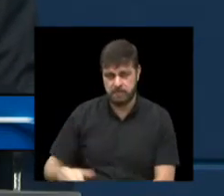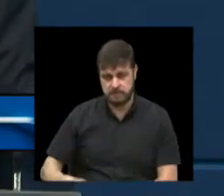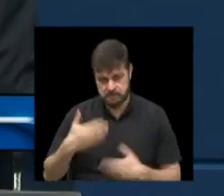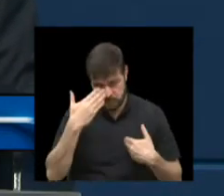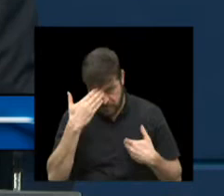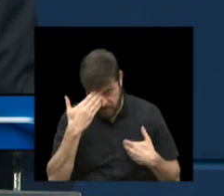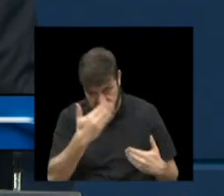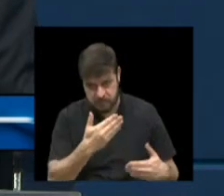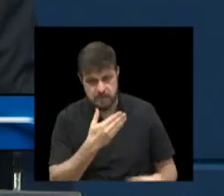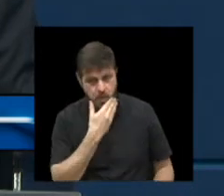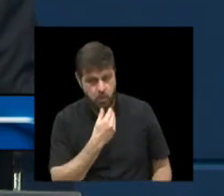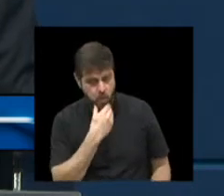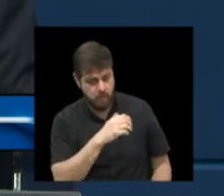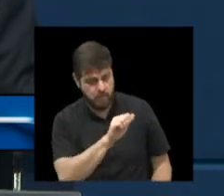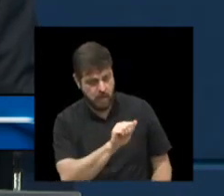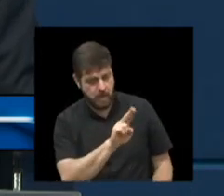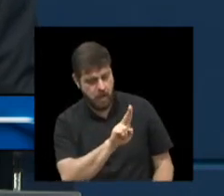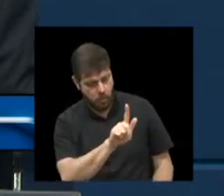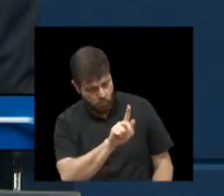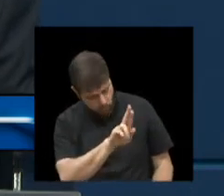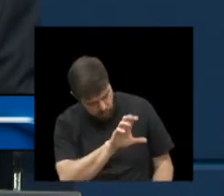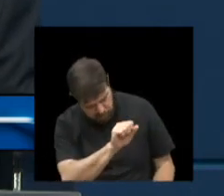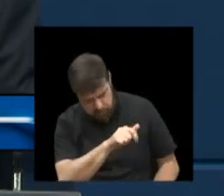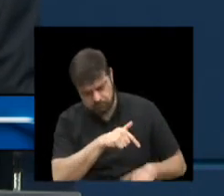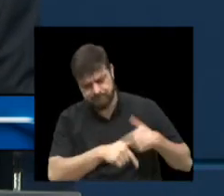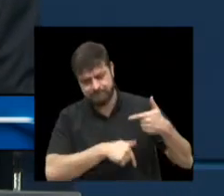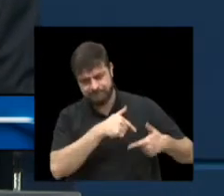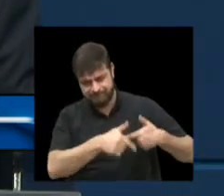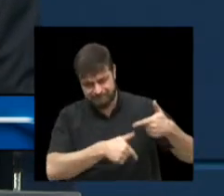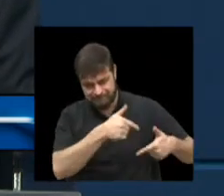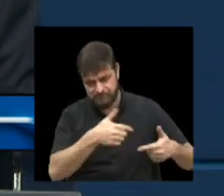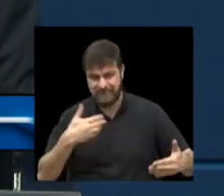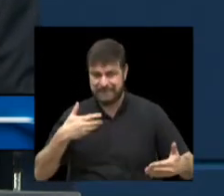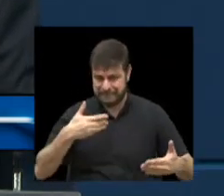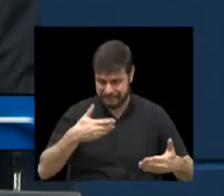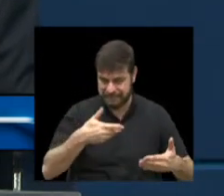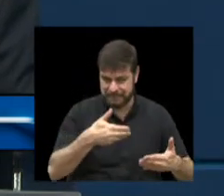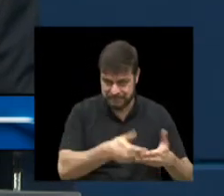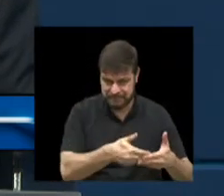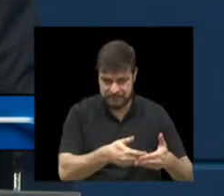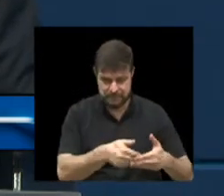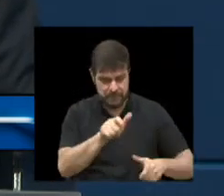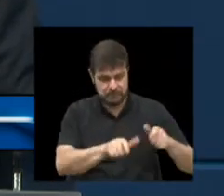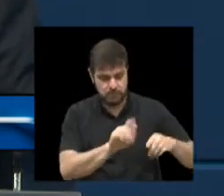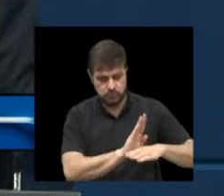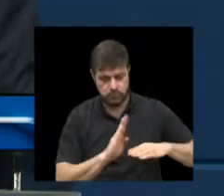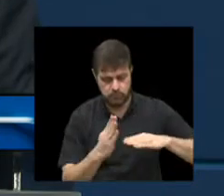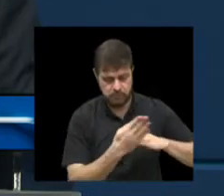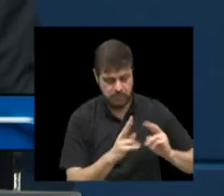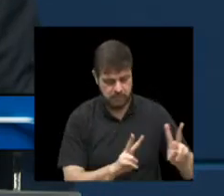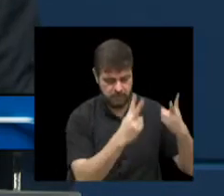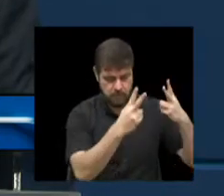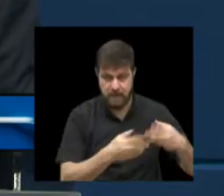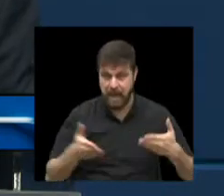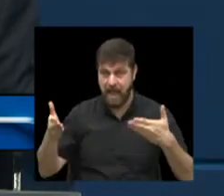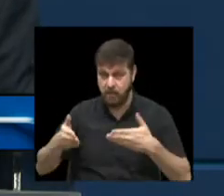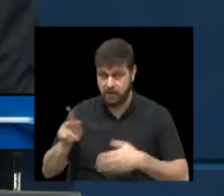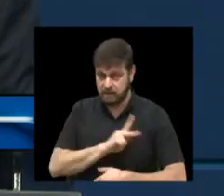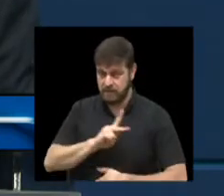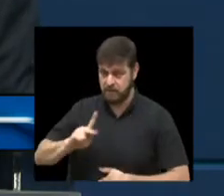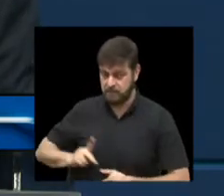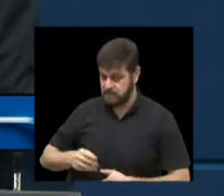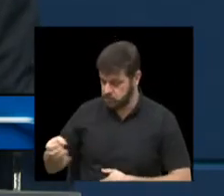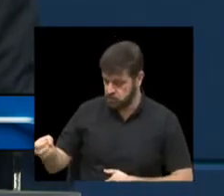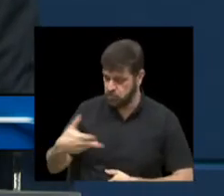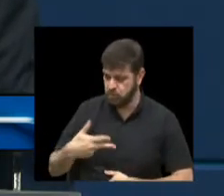pelos trabalhos prestados até então em prol dos moradores do bairro da Vitória. E ao novo presidente Eduardo, desejo